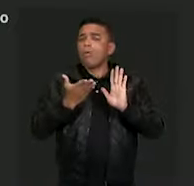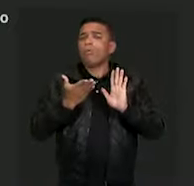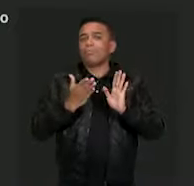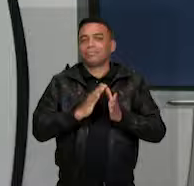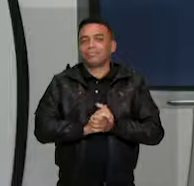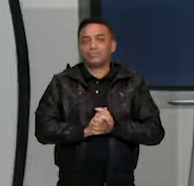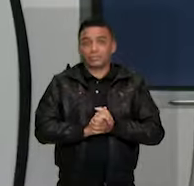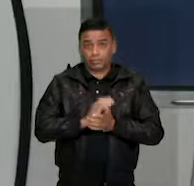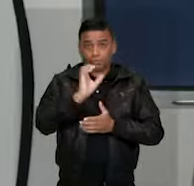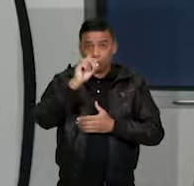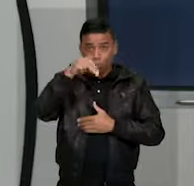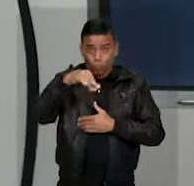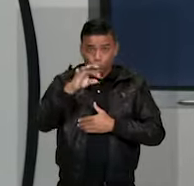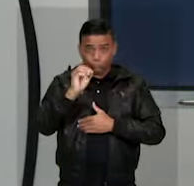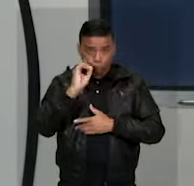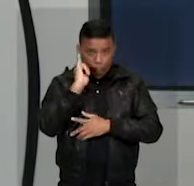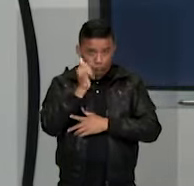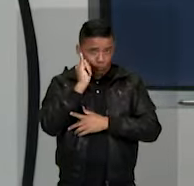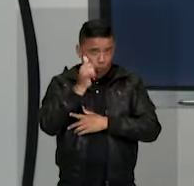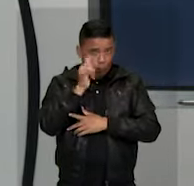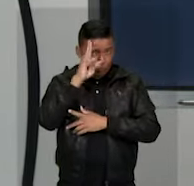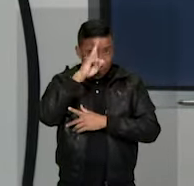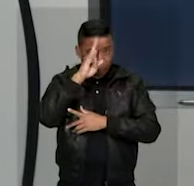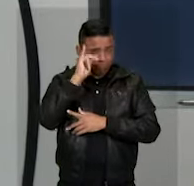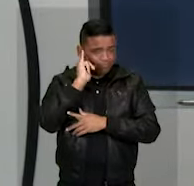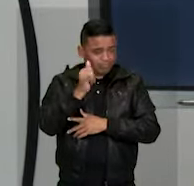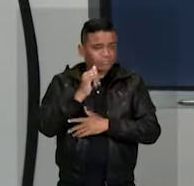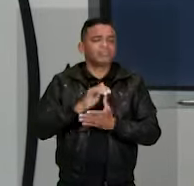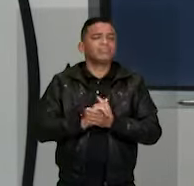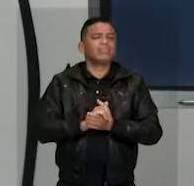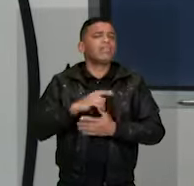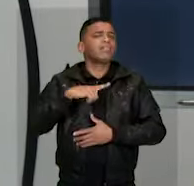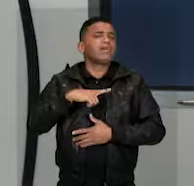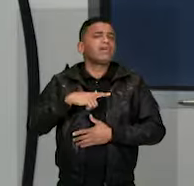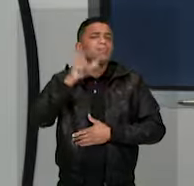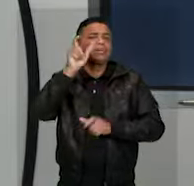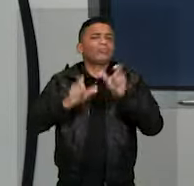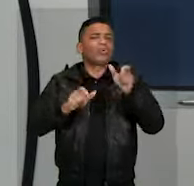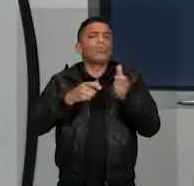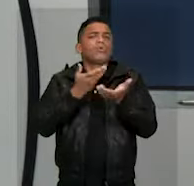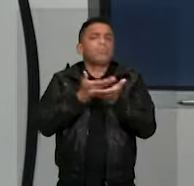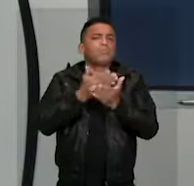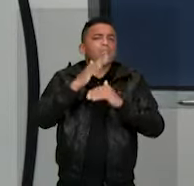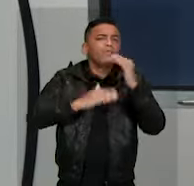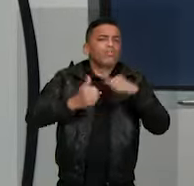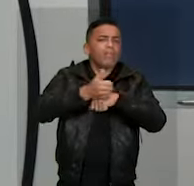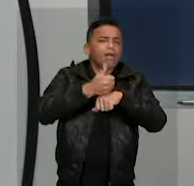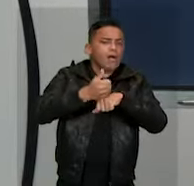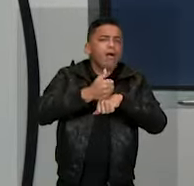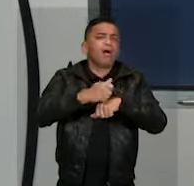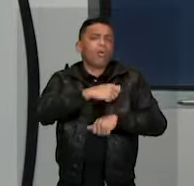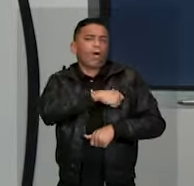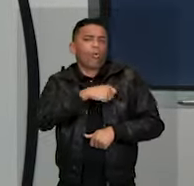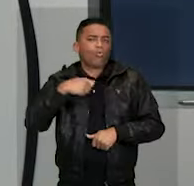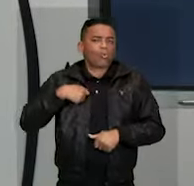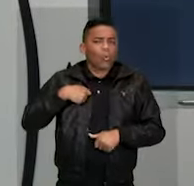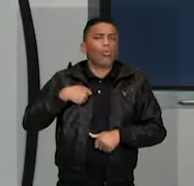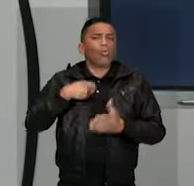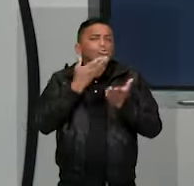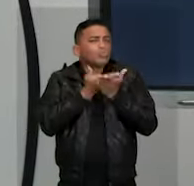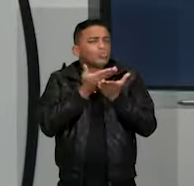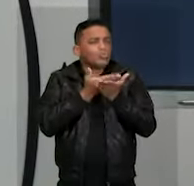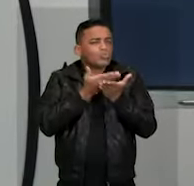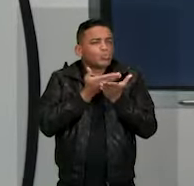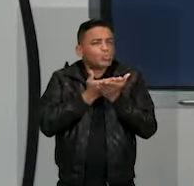O conto, segundo os autores que os estudam, né, os professores de português, os estudiosos da língua, eu